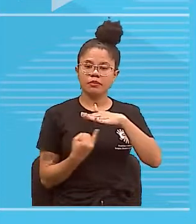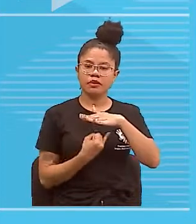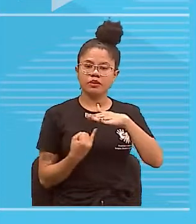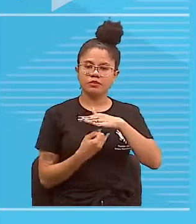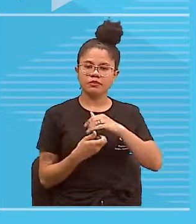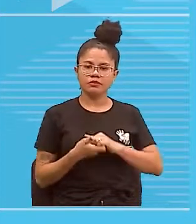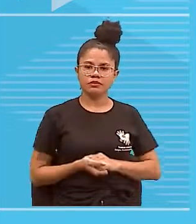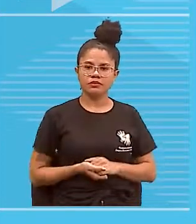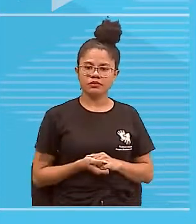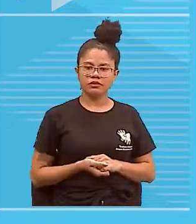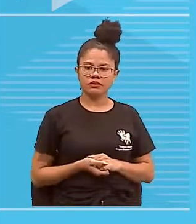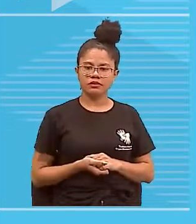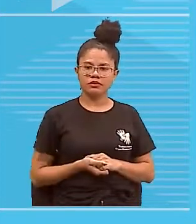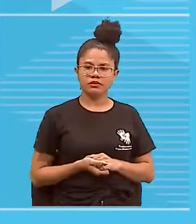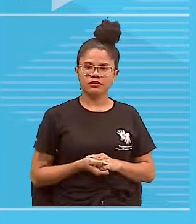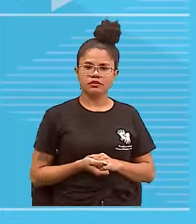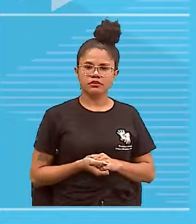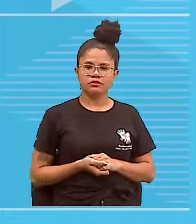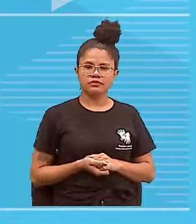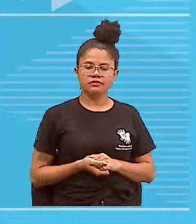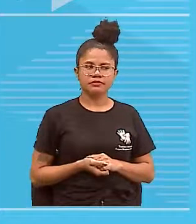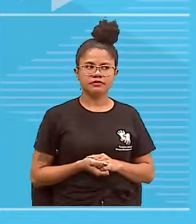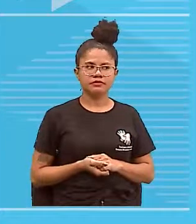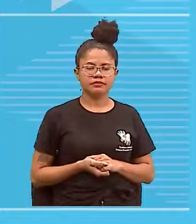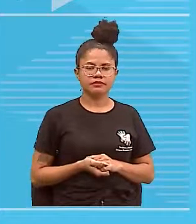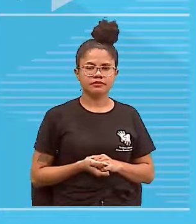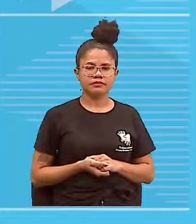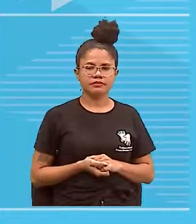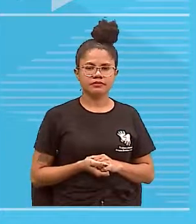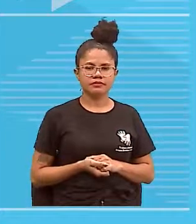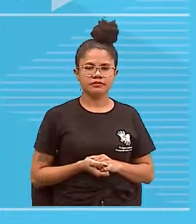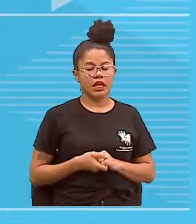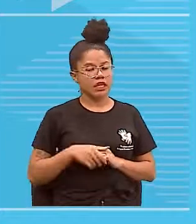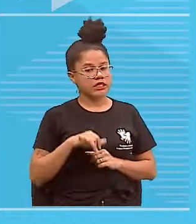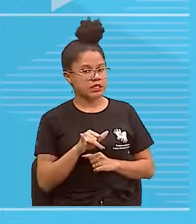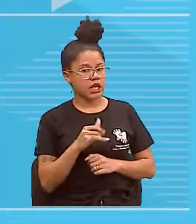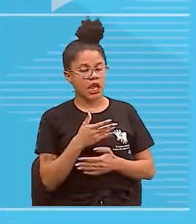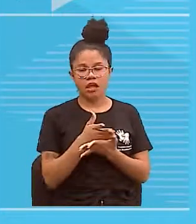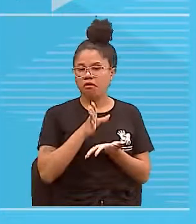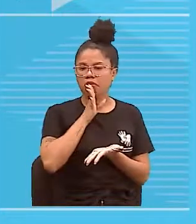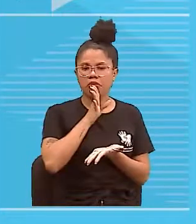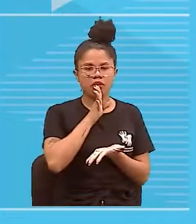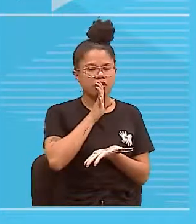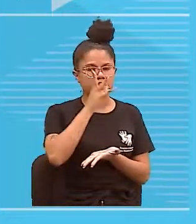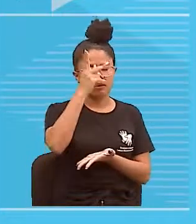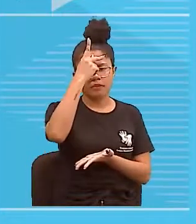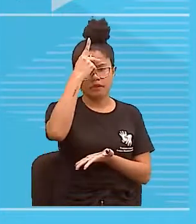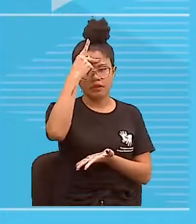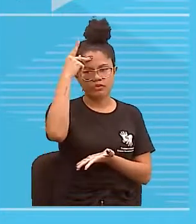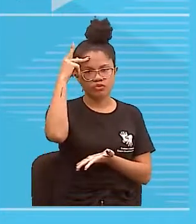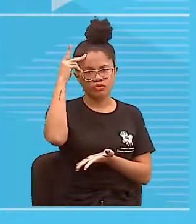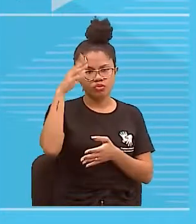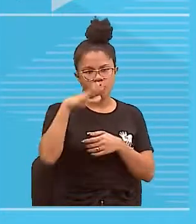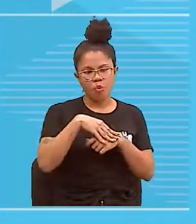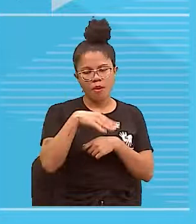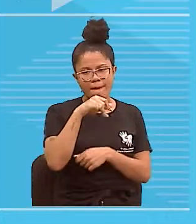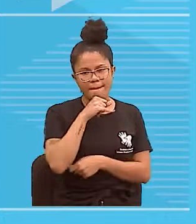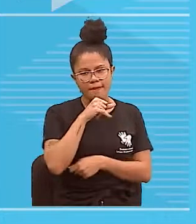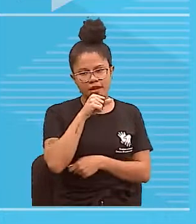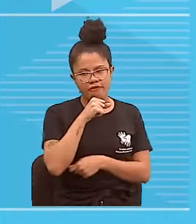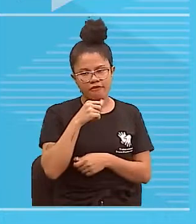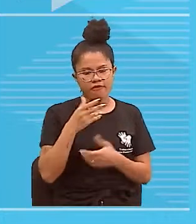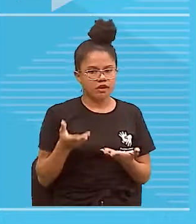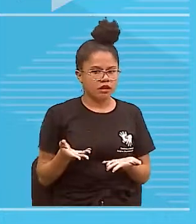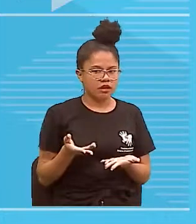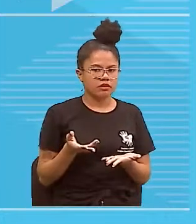E aí e quando você não conhece a pessoa quando é uma pessoa mais velha